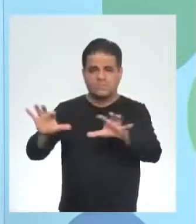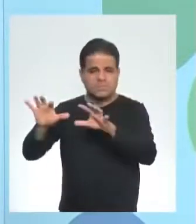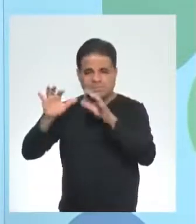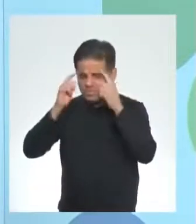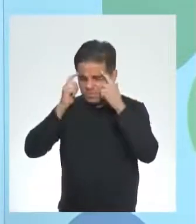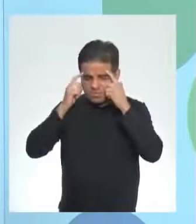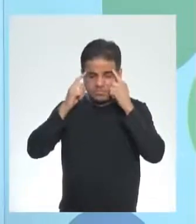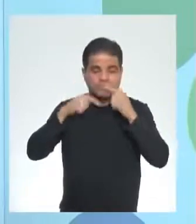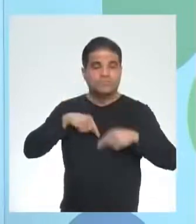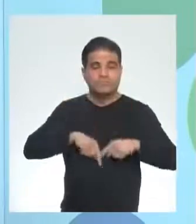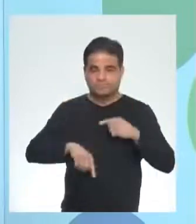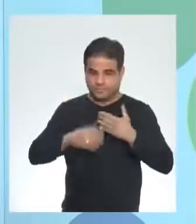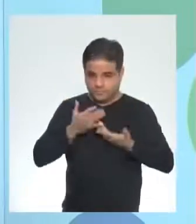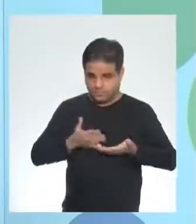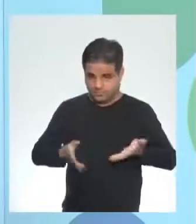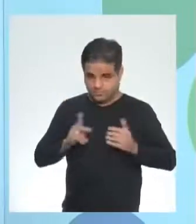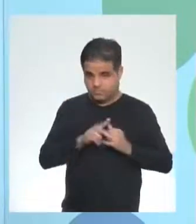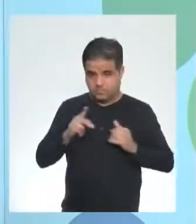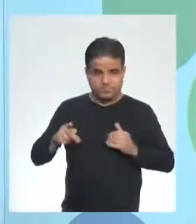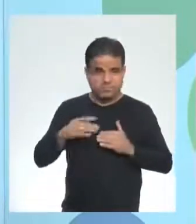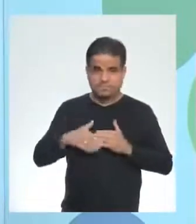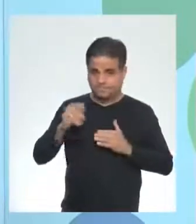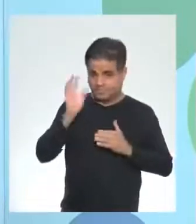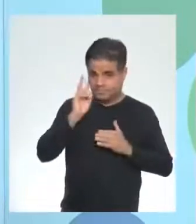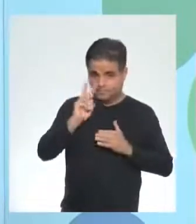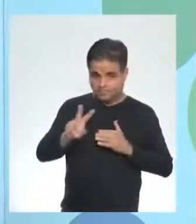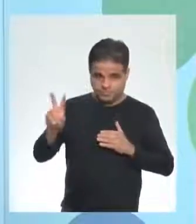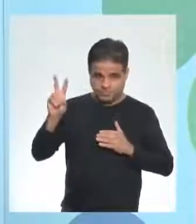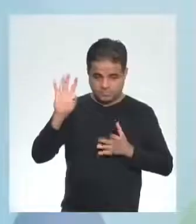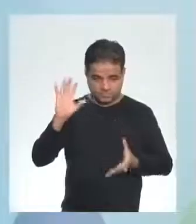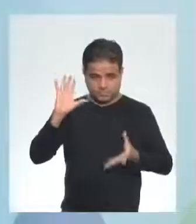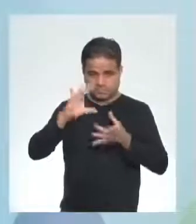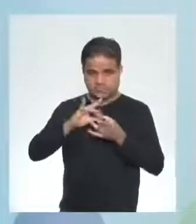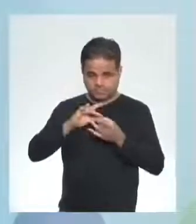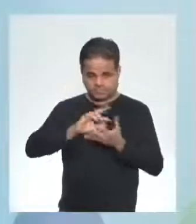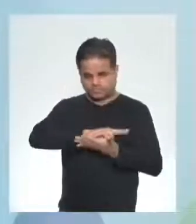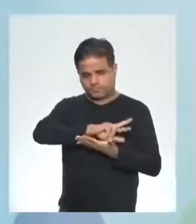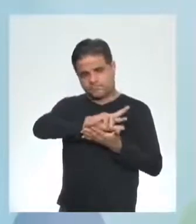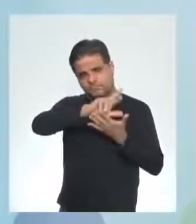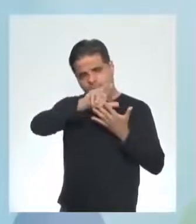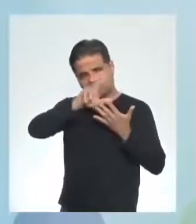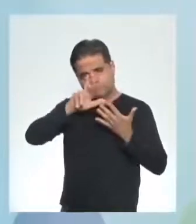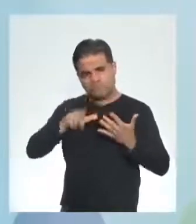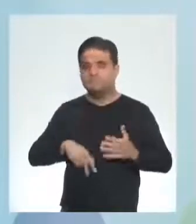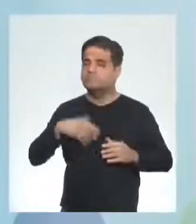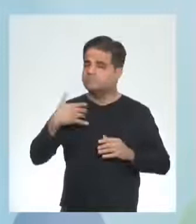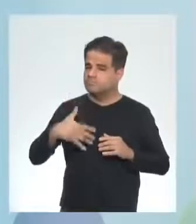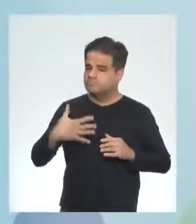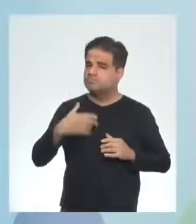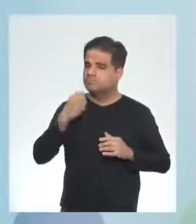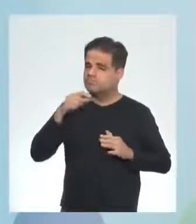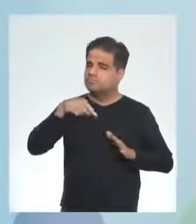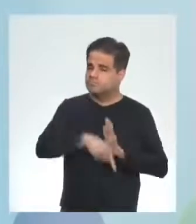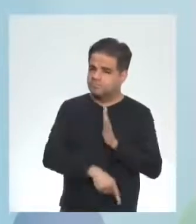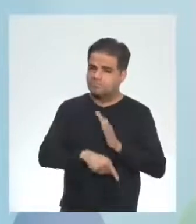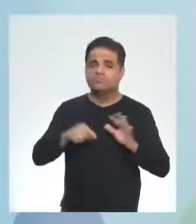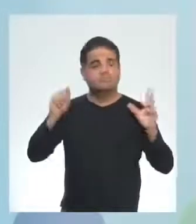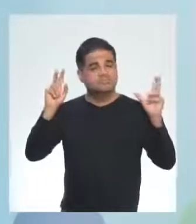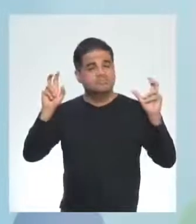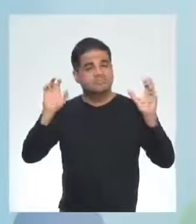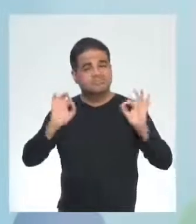sistema nervoso. O professor Vinícius aqui já completou mais. Elencou uma série, né? Muito bom, já isso aprofundou mesmo. um pouco mais a questão